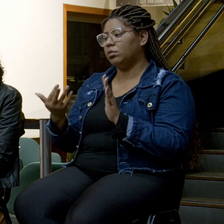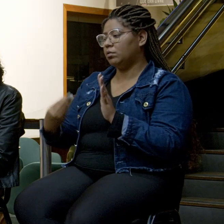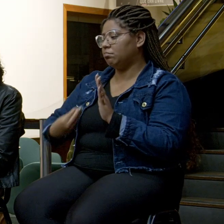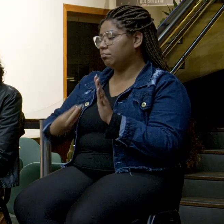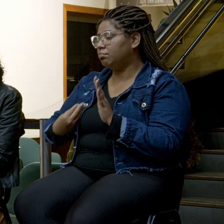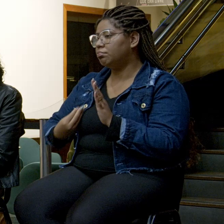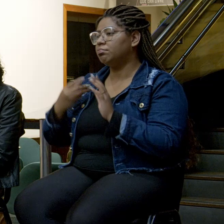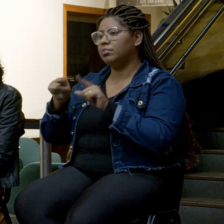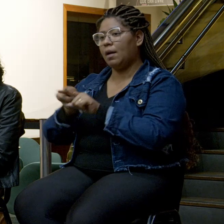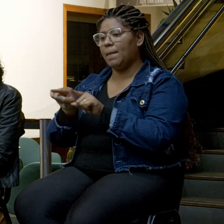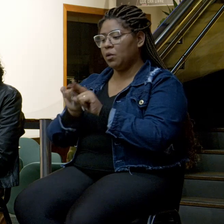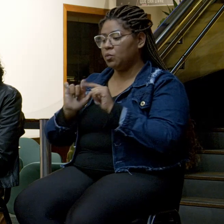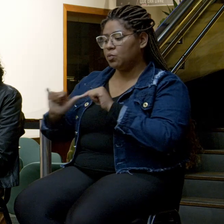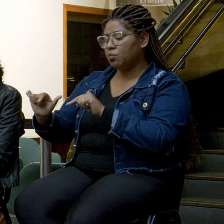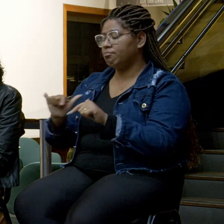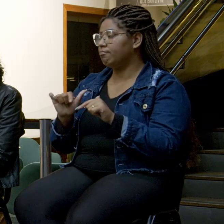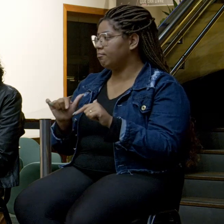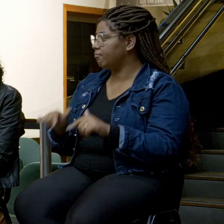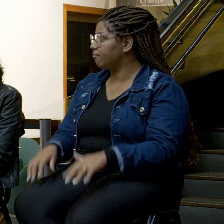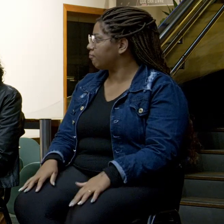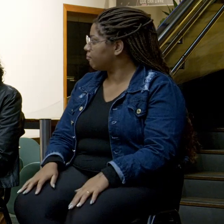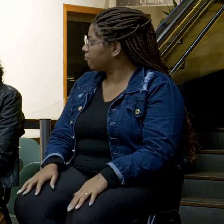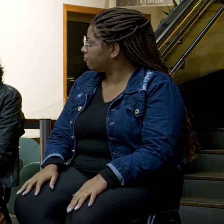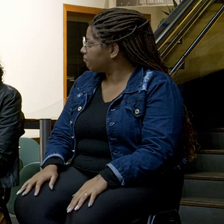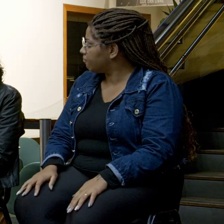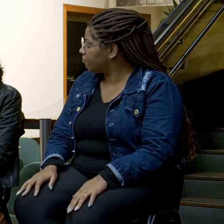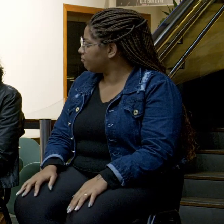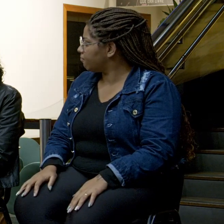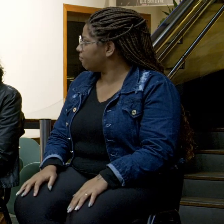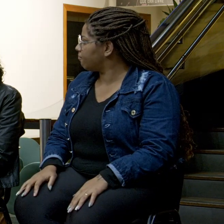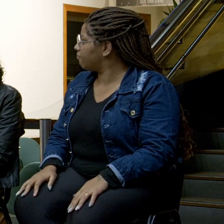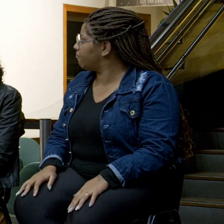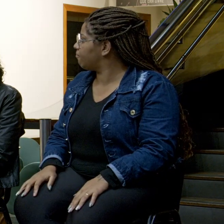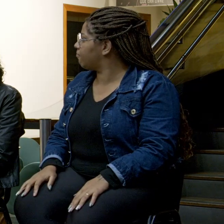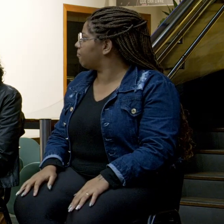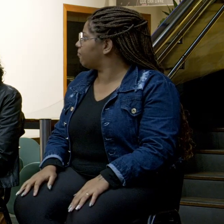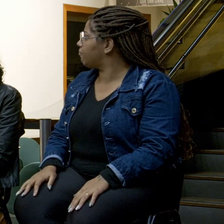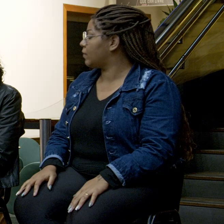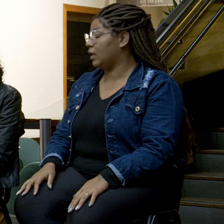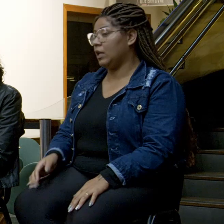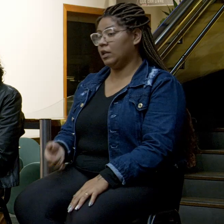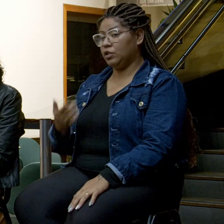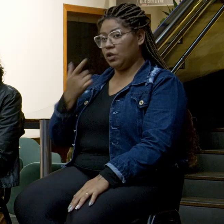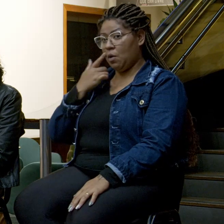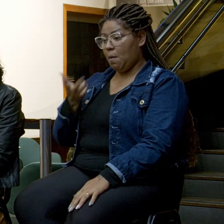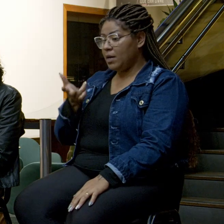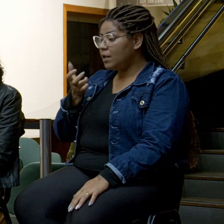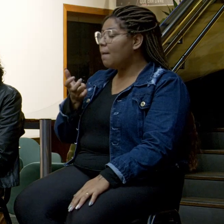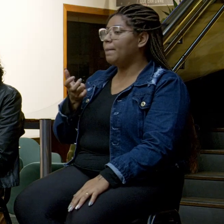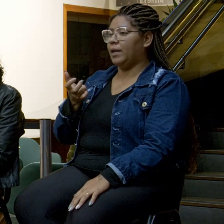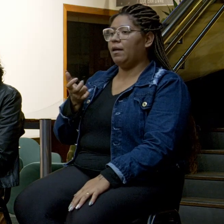na maneira de circular o trabalho. E isso me chamou bastante atenção, porque a exposição coloca sucessivos planos